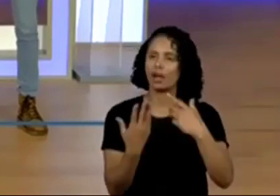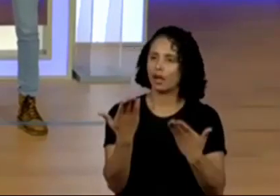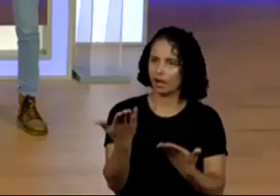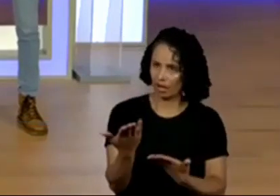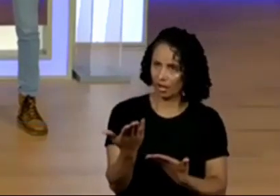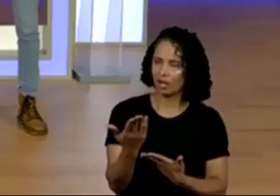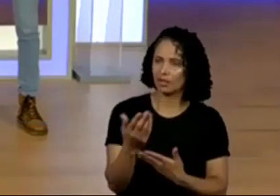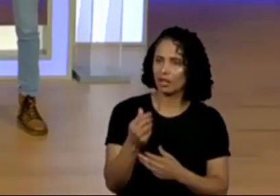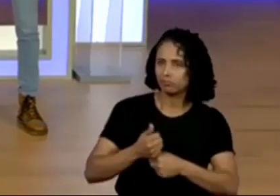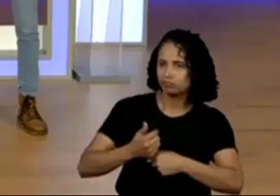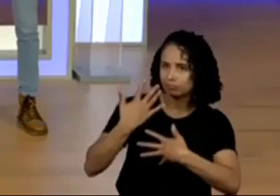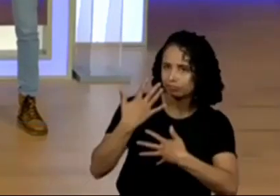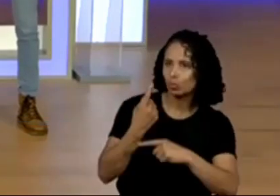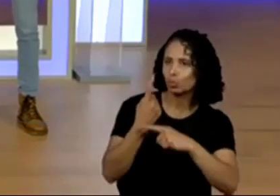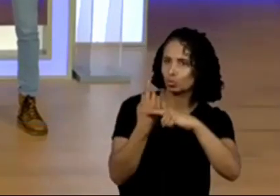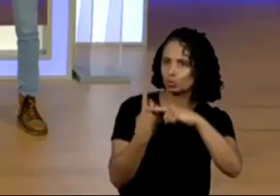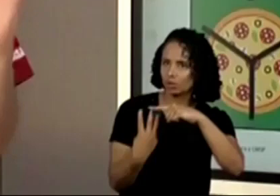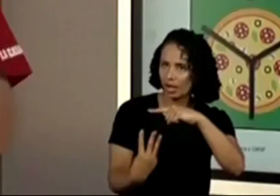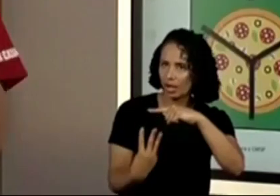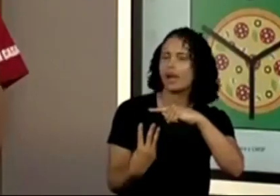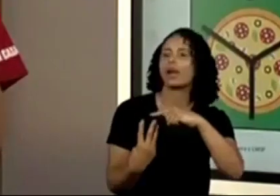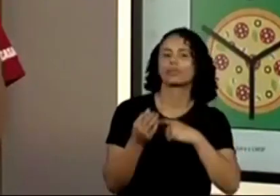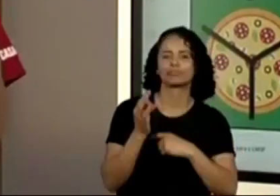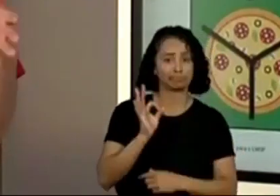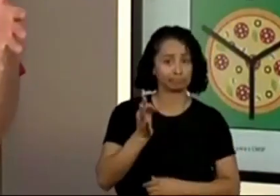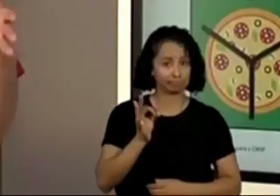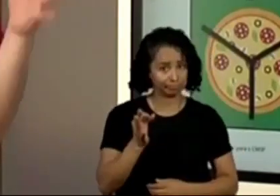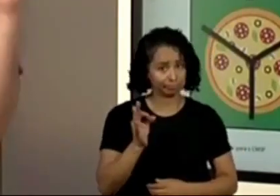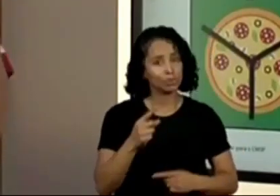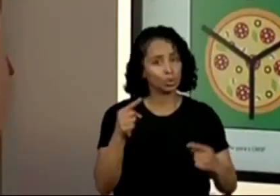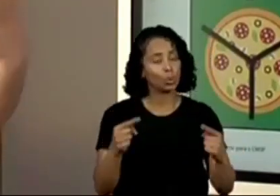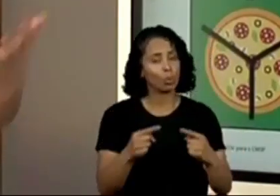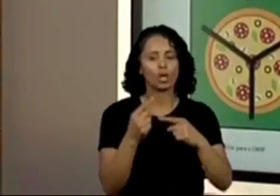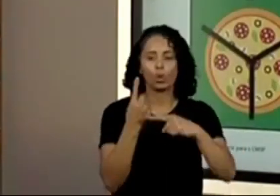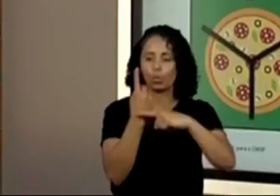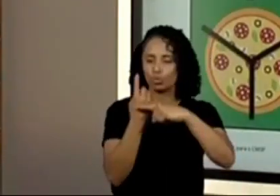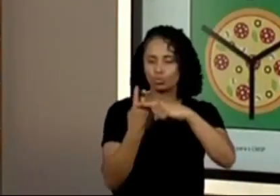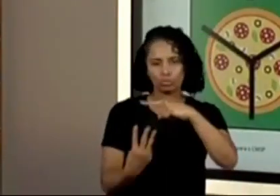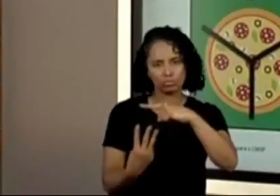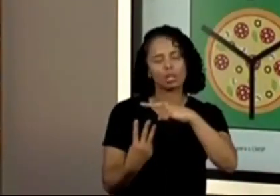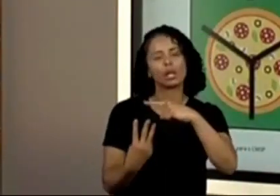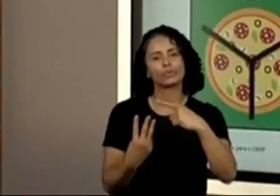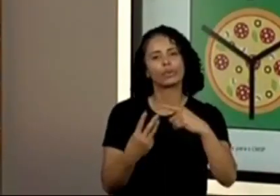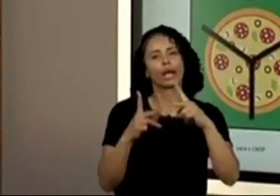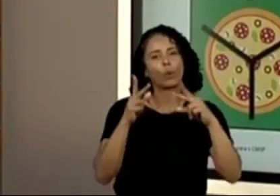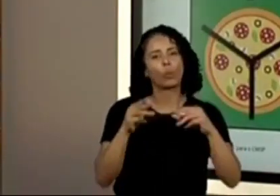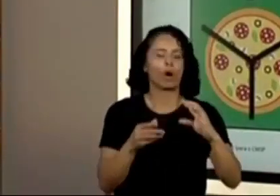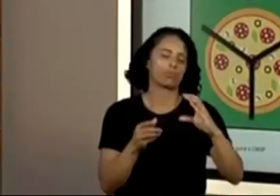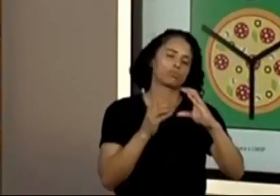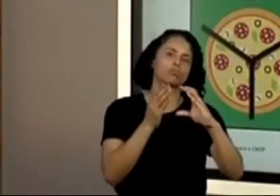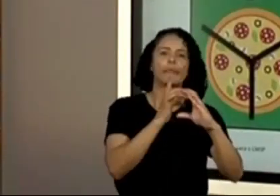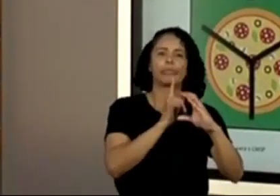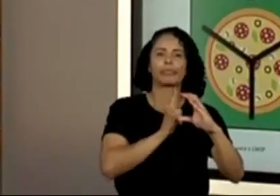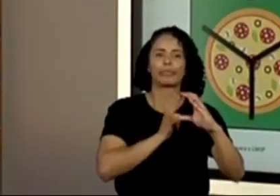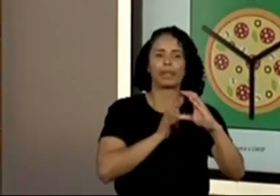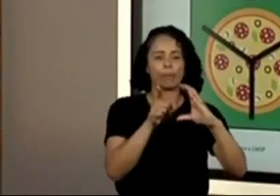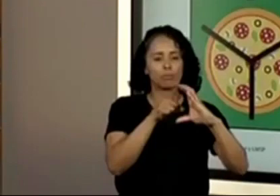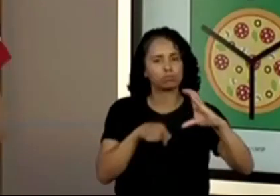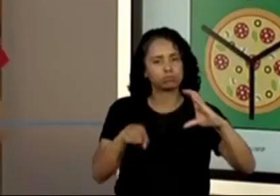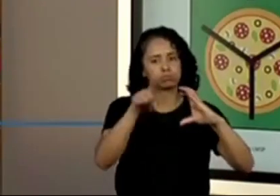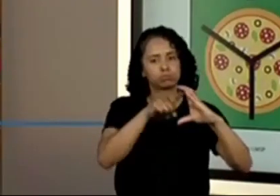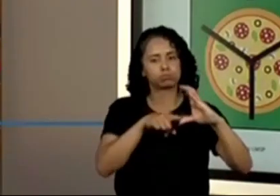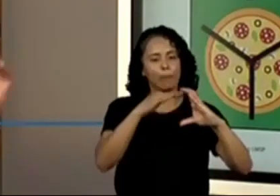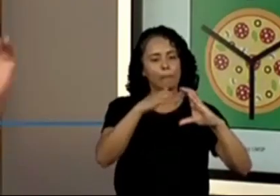colocando, a professora Fabiana. 1/3, né? A ideia do 1/3 é geralmente como a gente comenta. Mas, o que eu